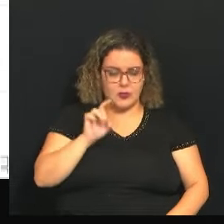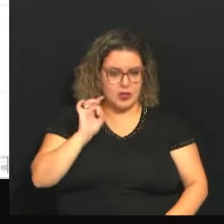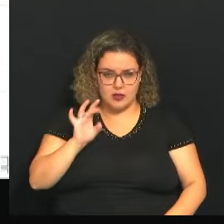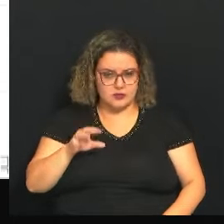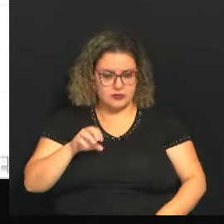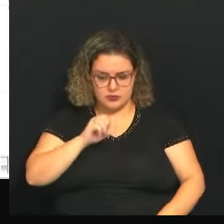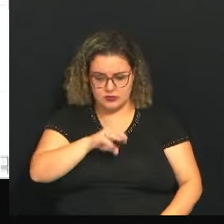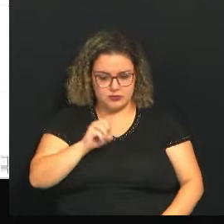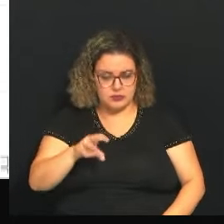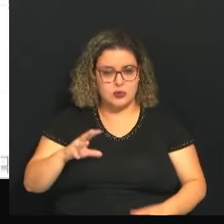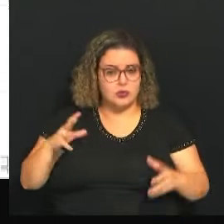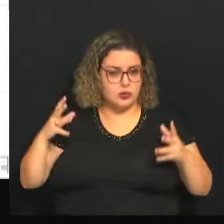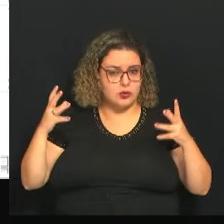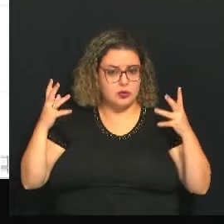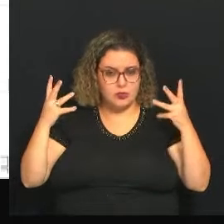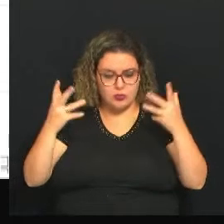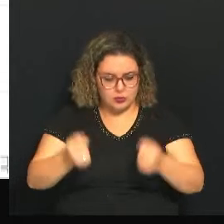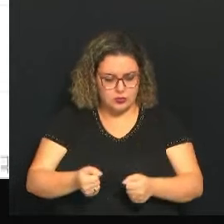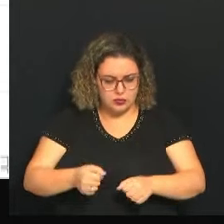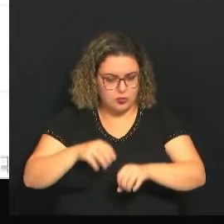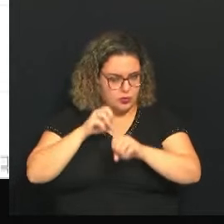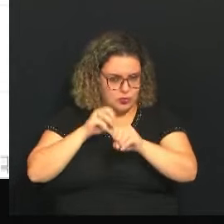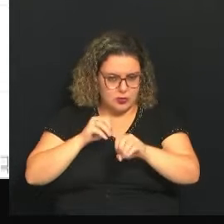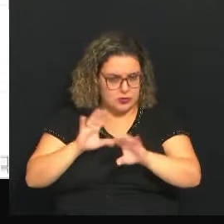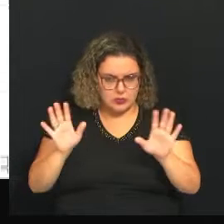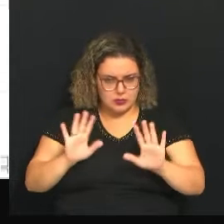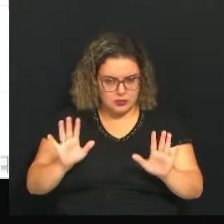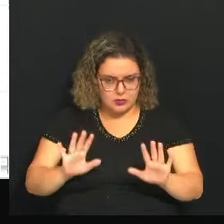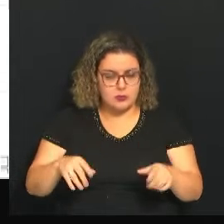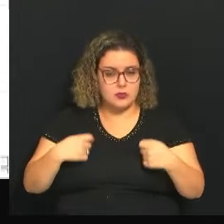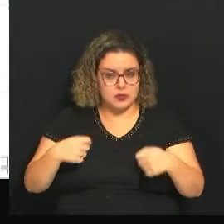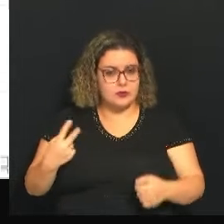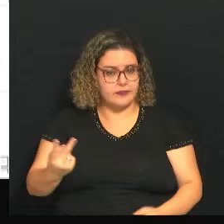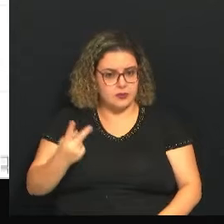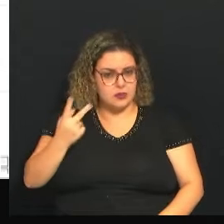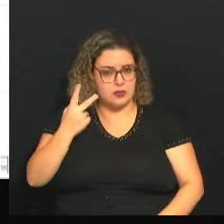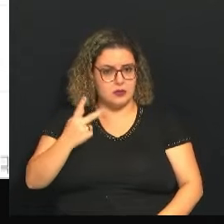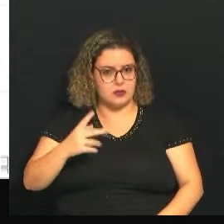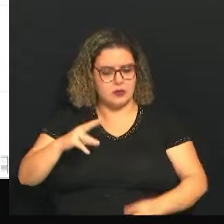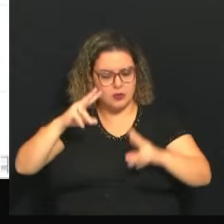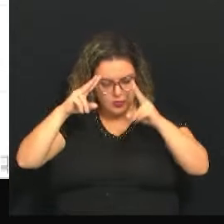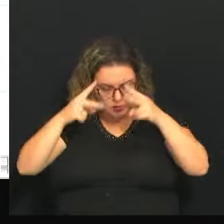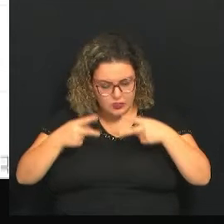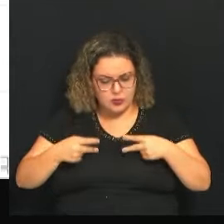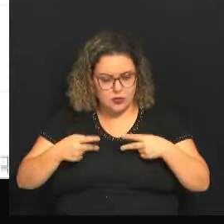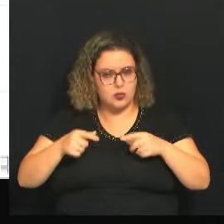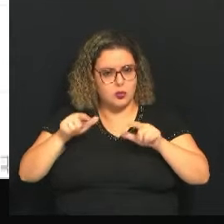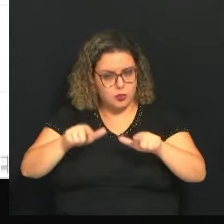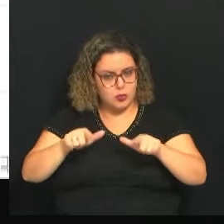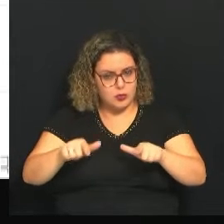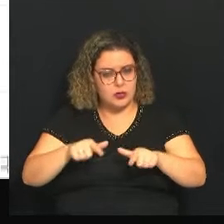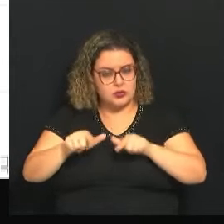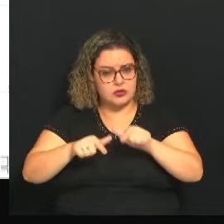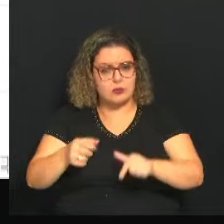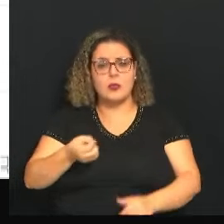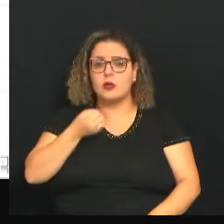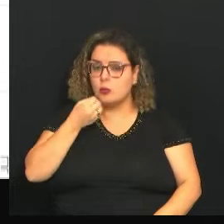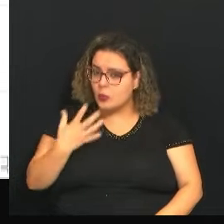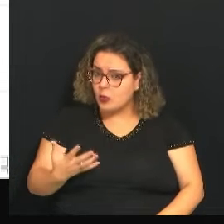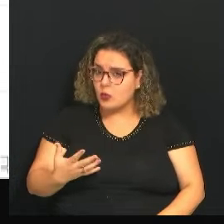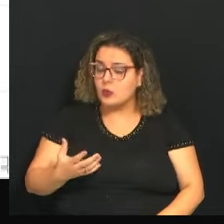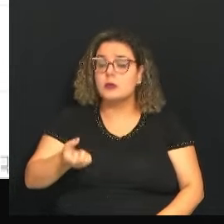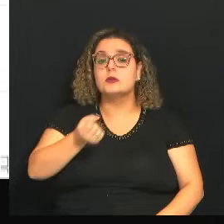os servidores e servidoras de qualquer área, ele precisa estar valorizado, ele precisa estar reconhecido, ele precisa ter condições de trabalho, né? E os